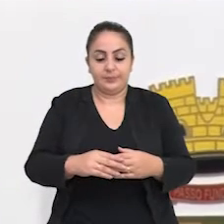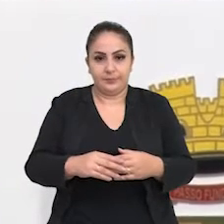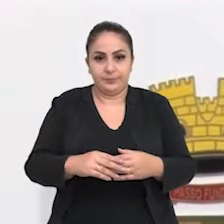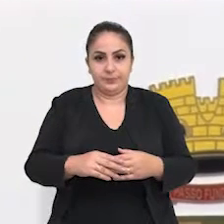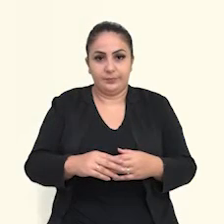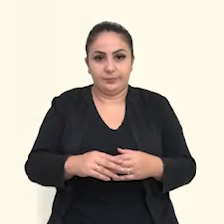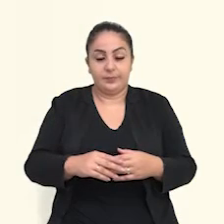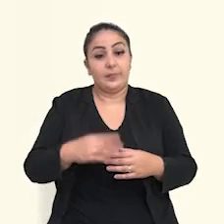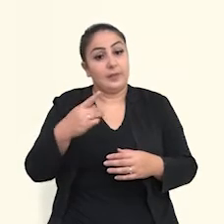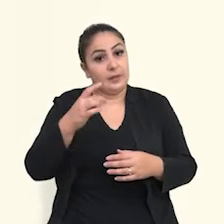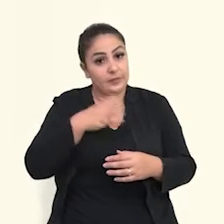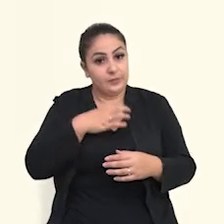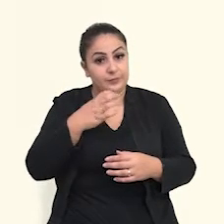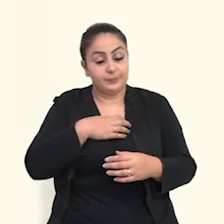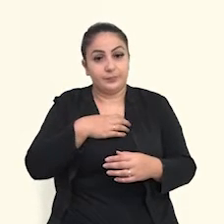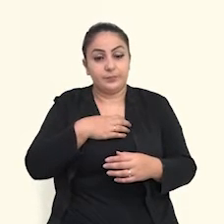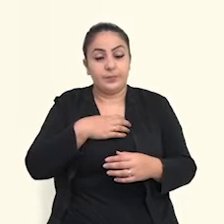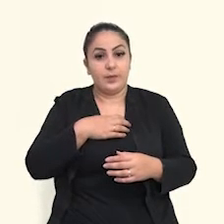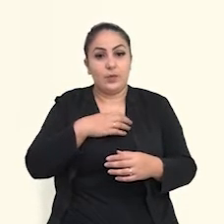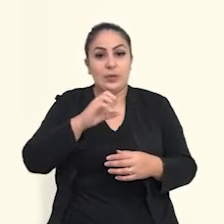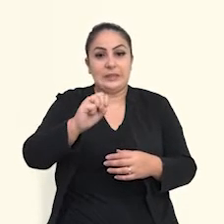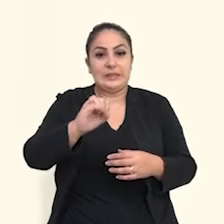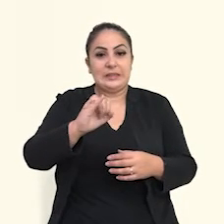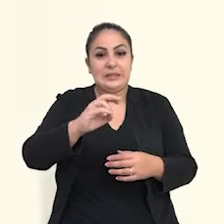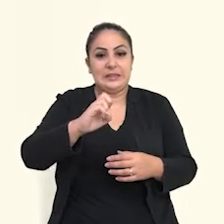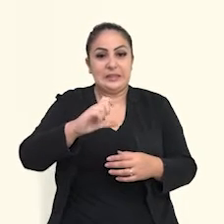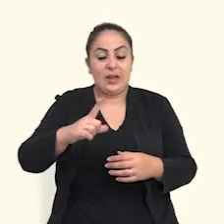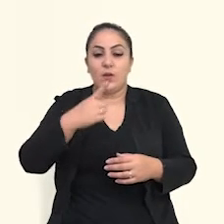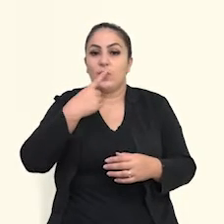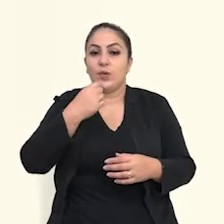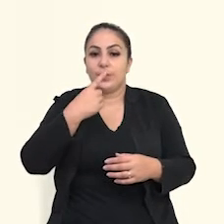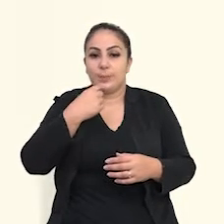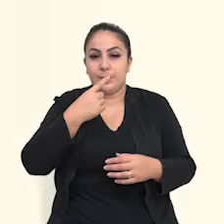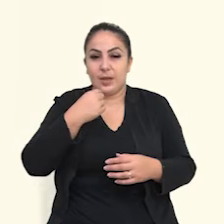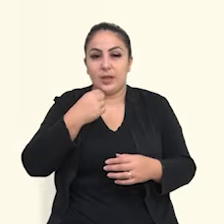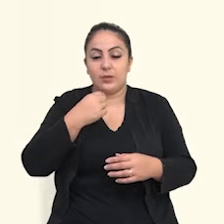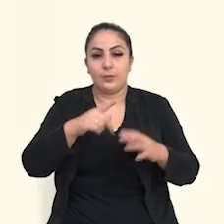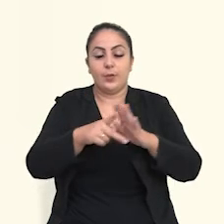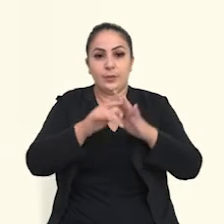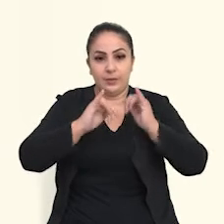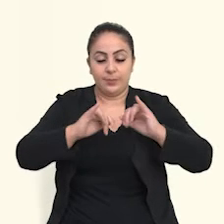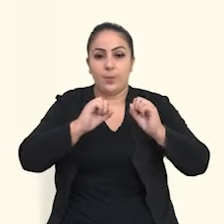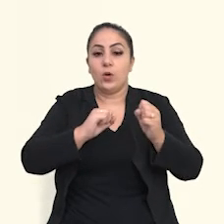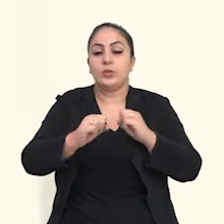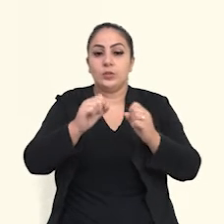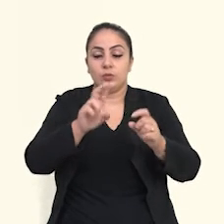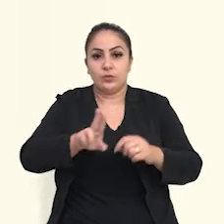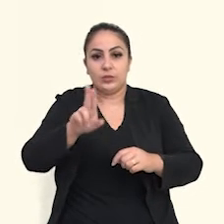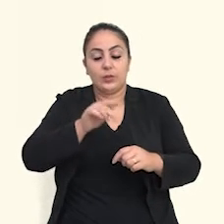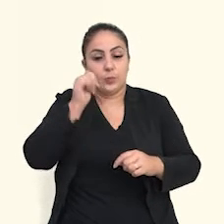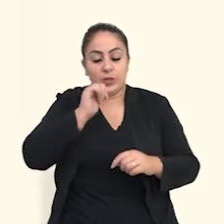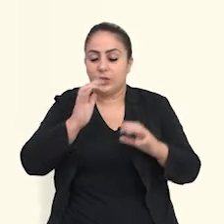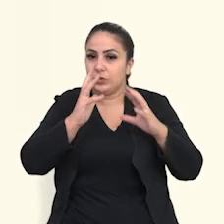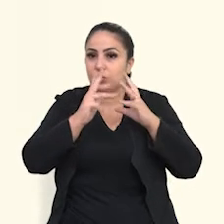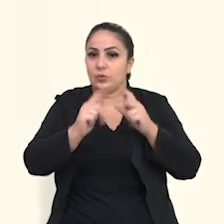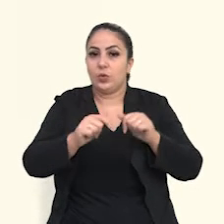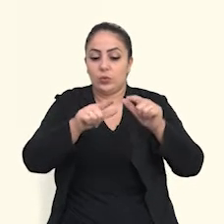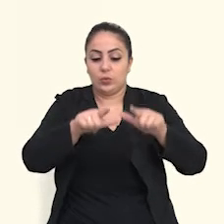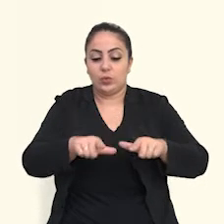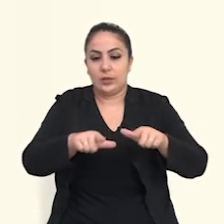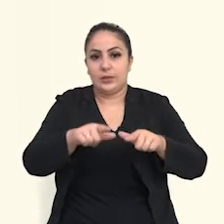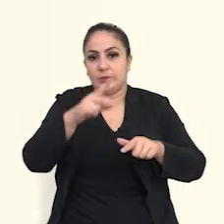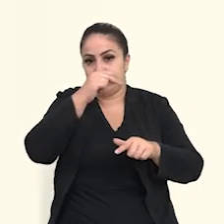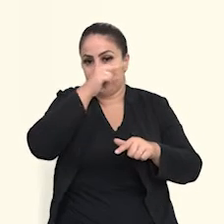segmentos. Desta forma, o sinal vermelho da campanha poderá ser utilizado pelas mulheres em todos